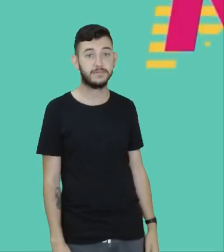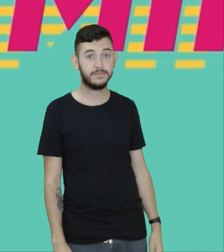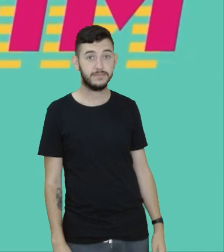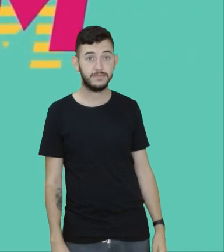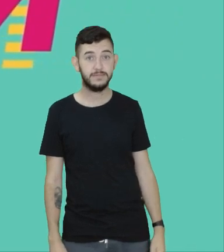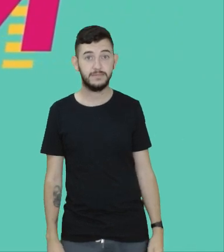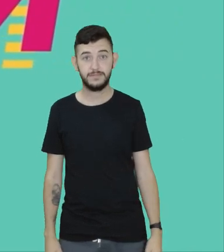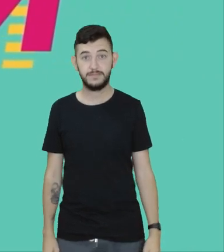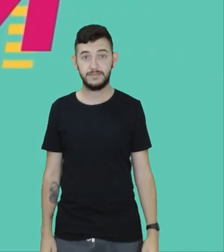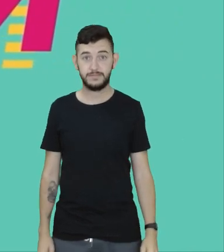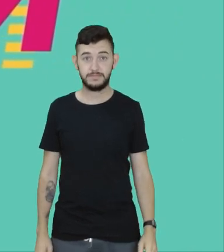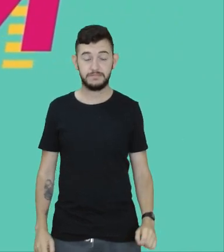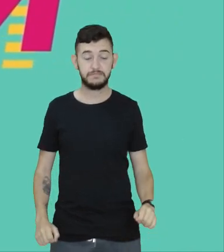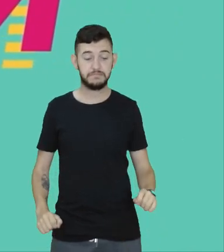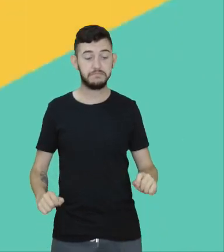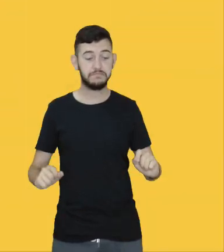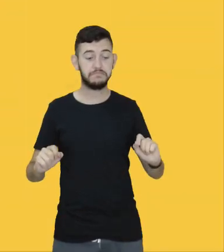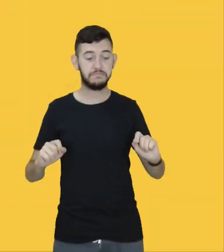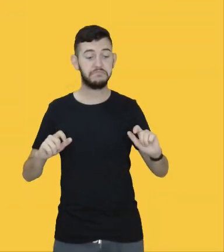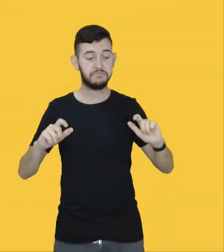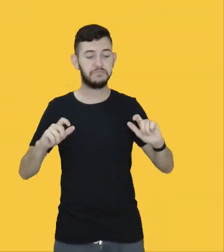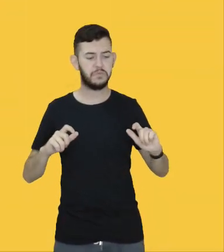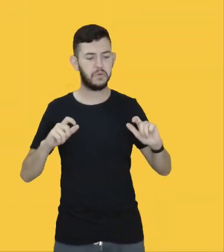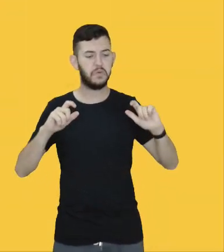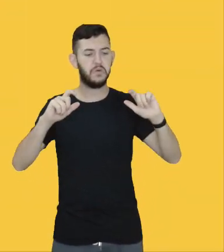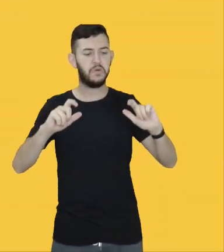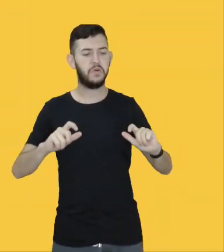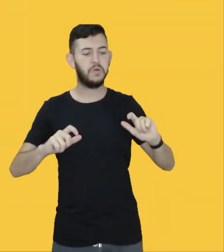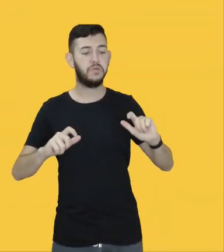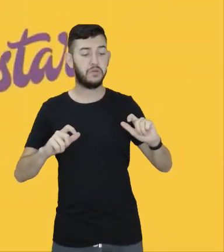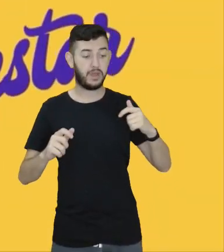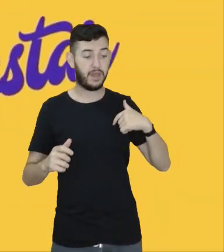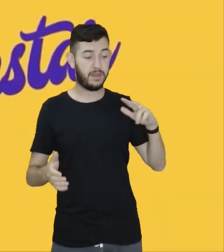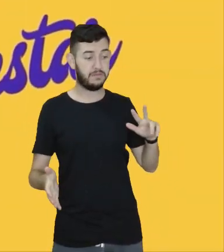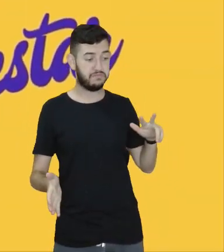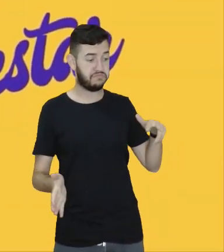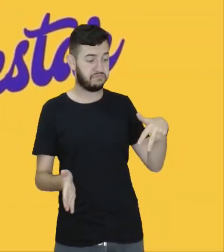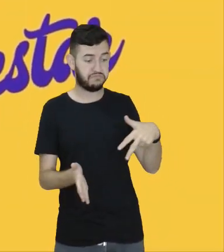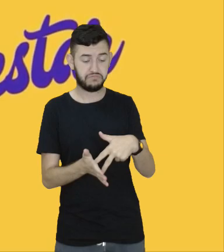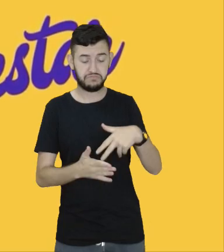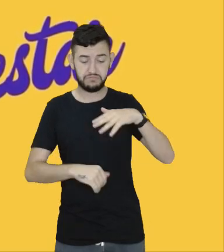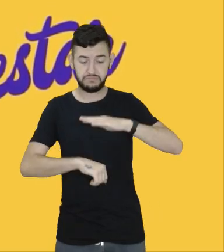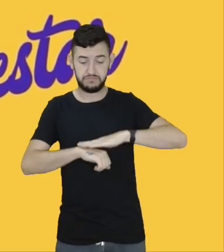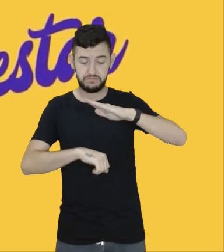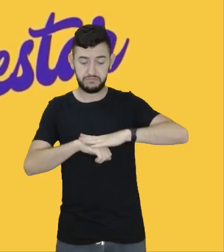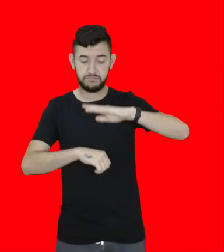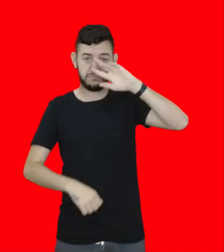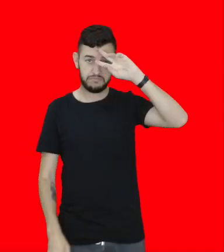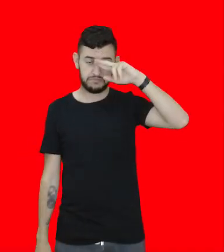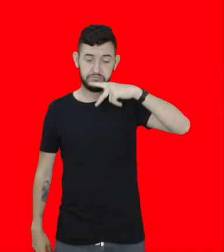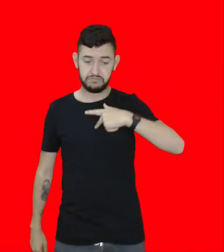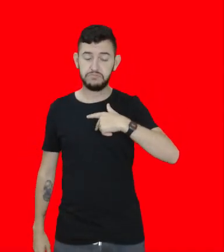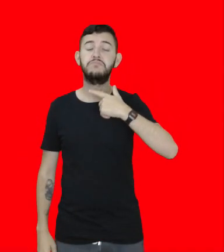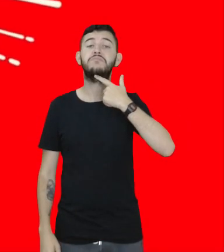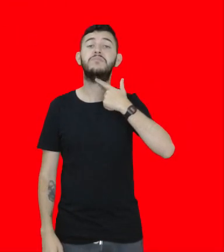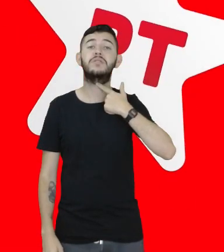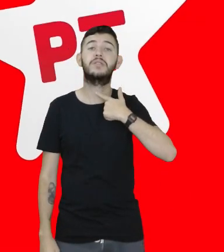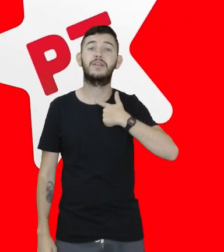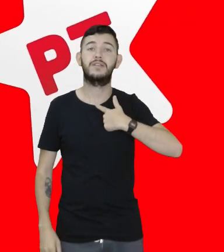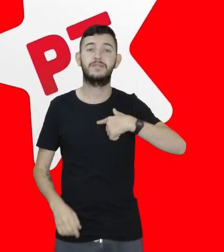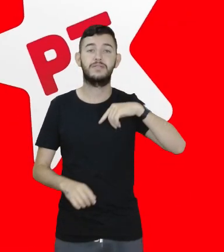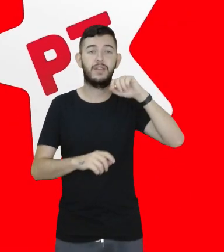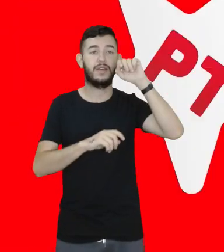O lugar que é bom pra mim é onde eu quiser estar. A estrela